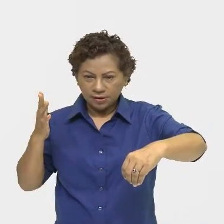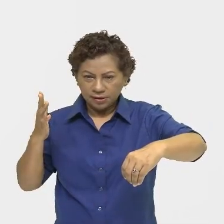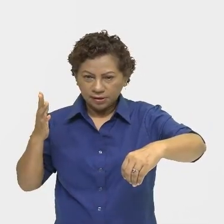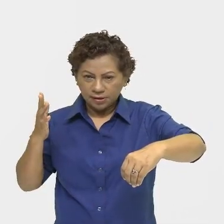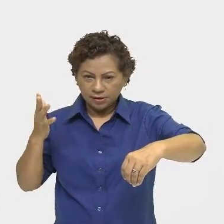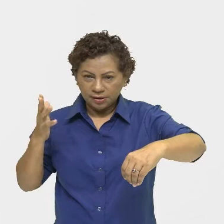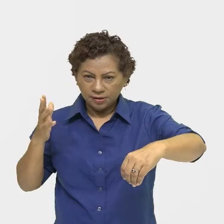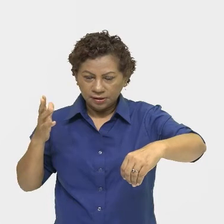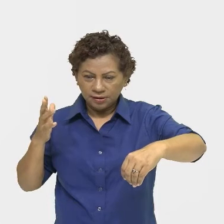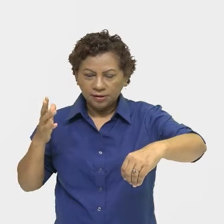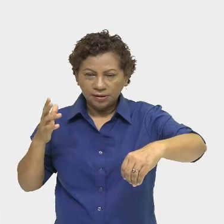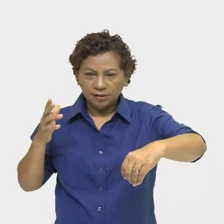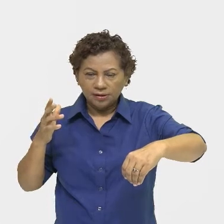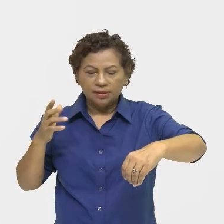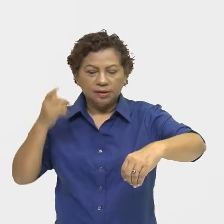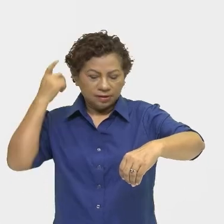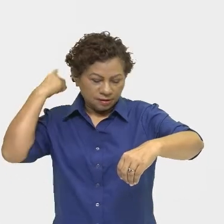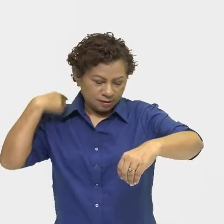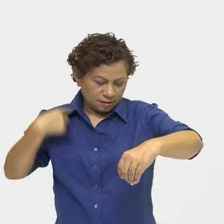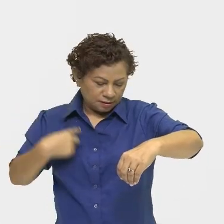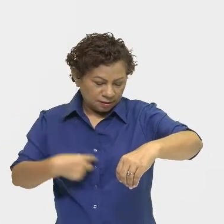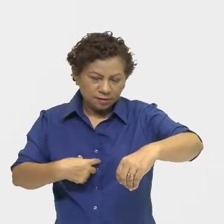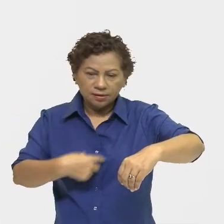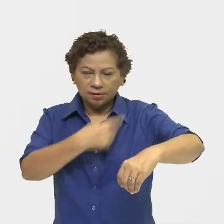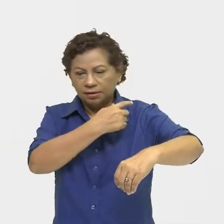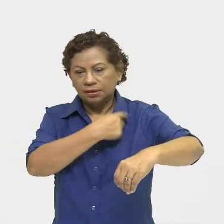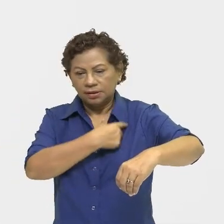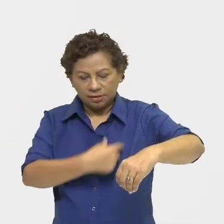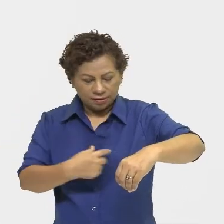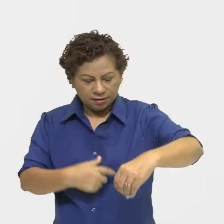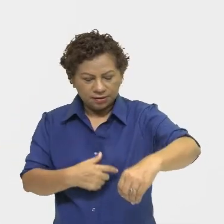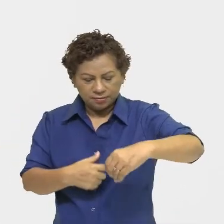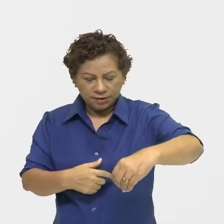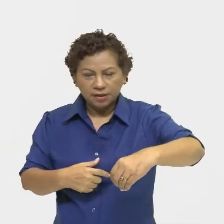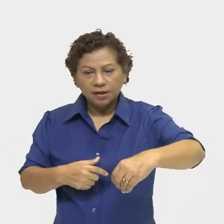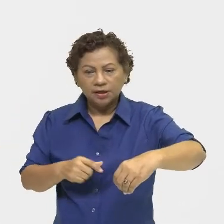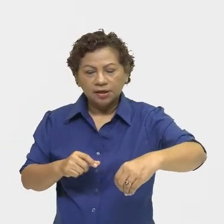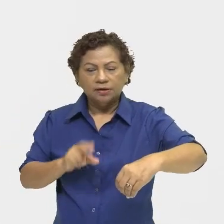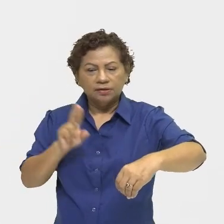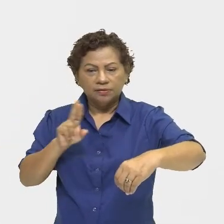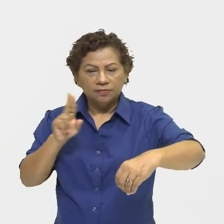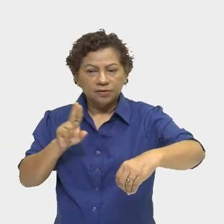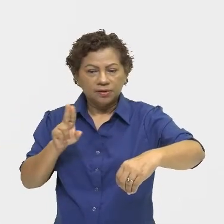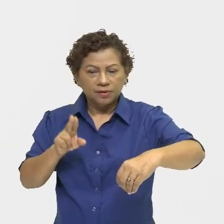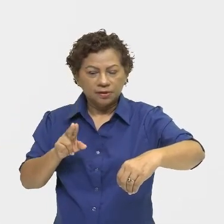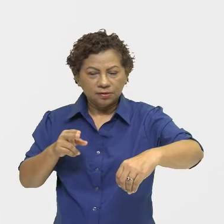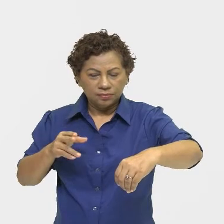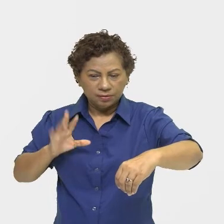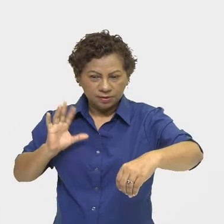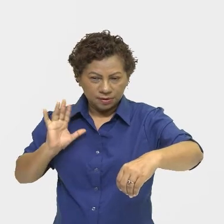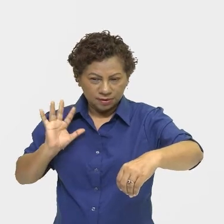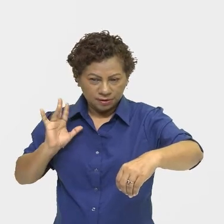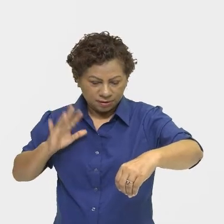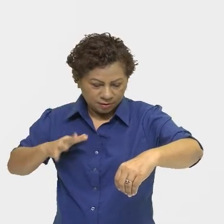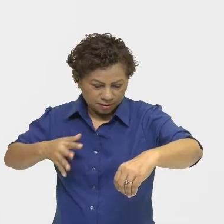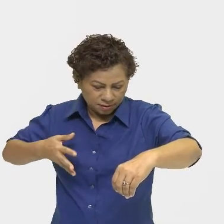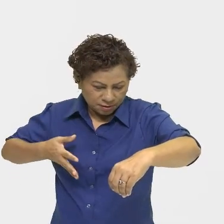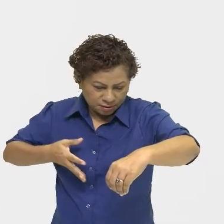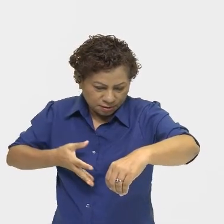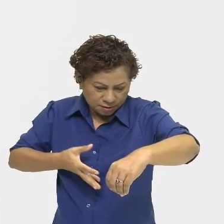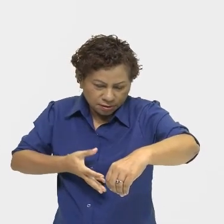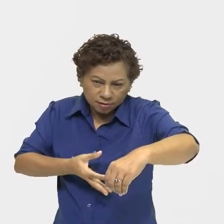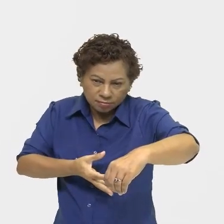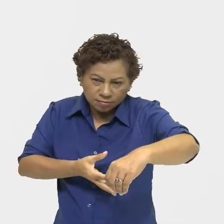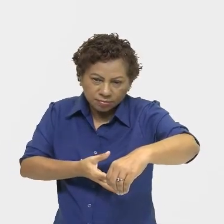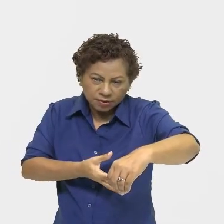pano úmido. Os ritmos são articulados pelo deslizamento desse tecido ao longo do bambu. A outra